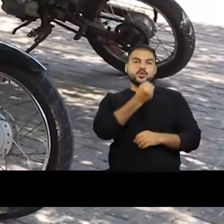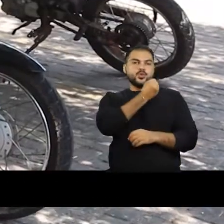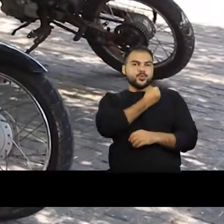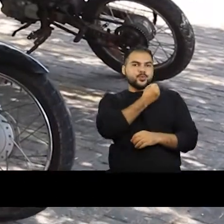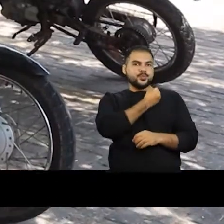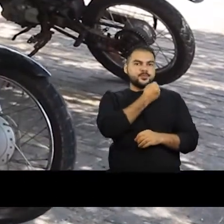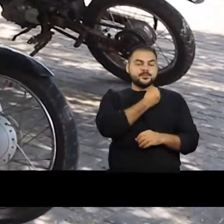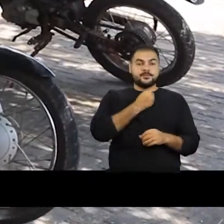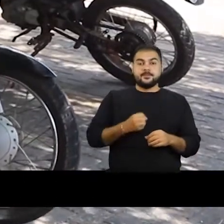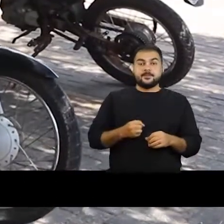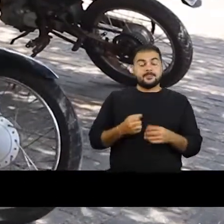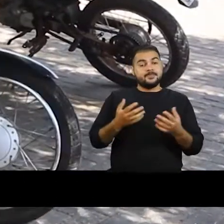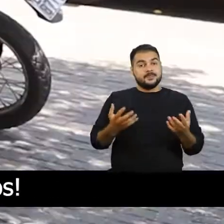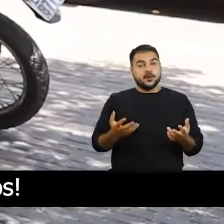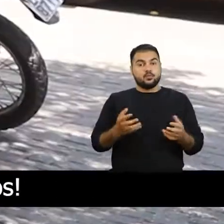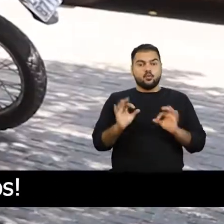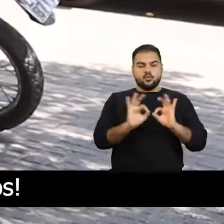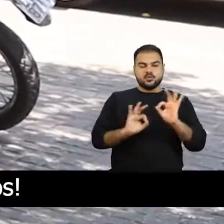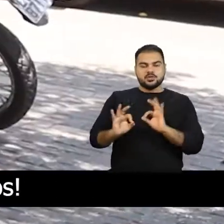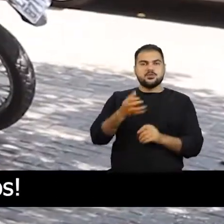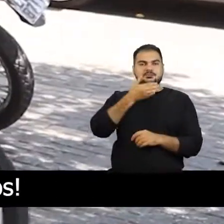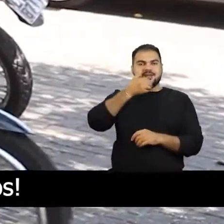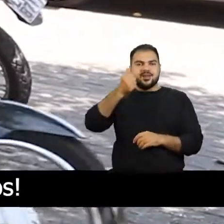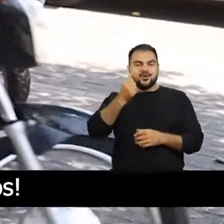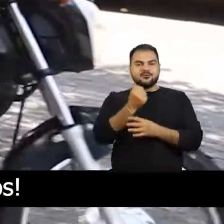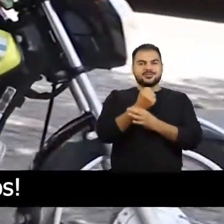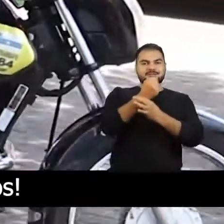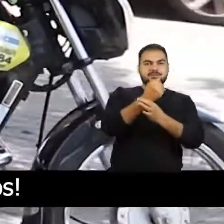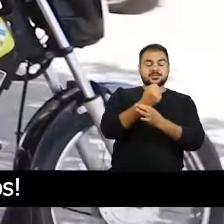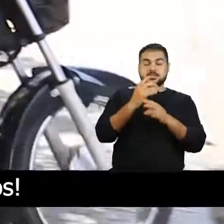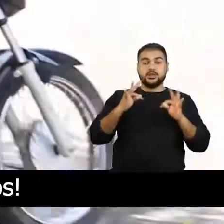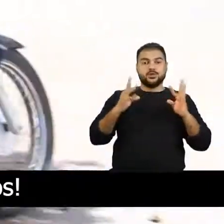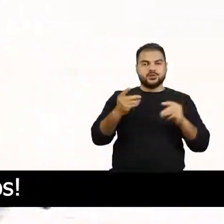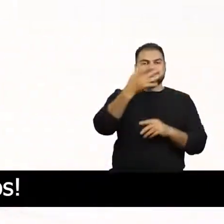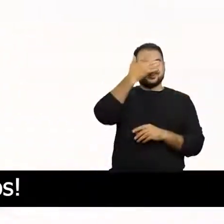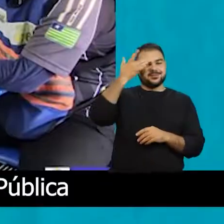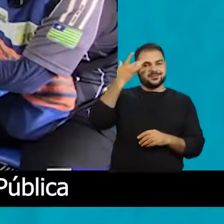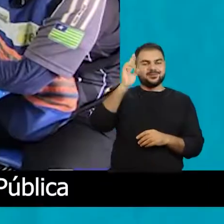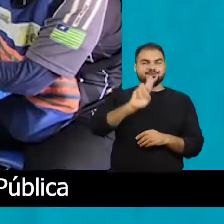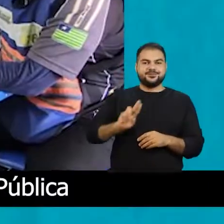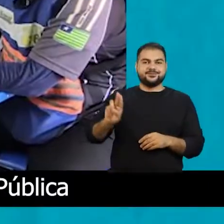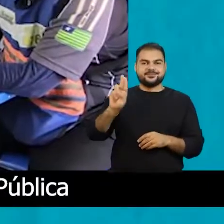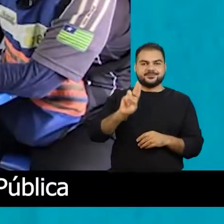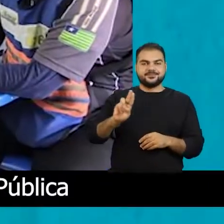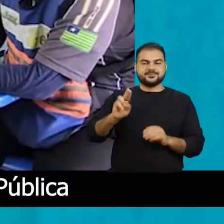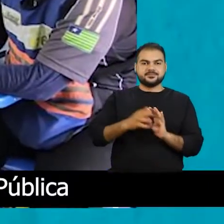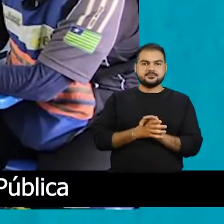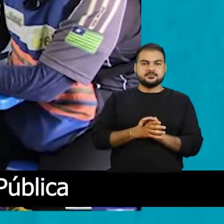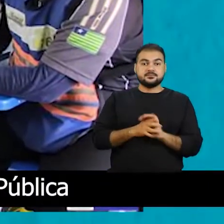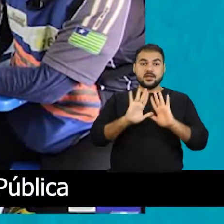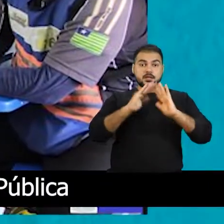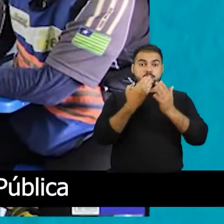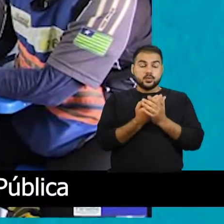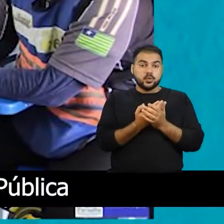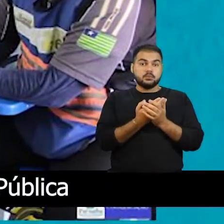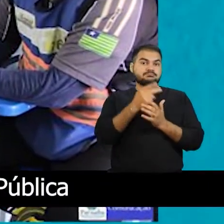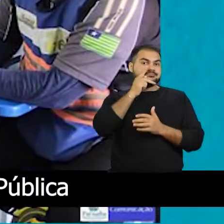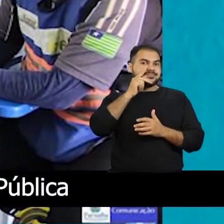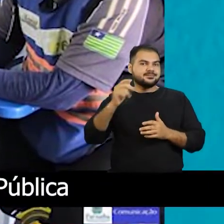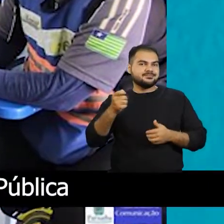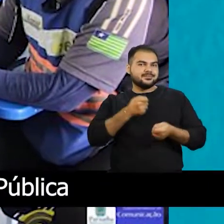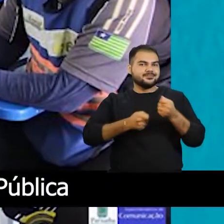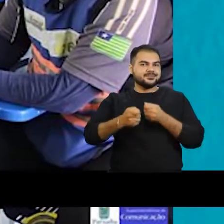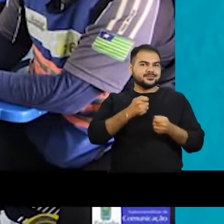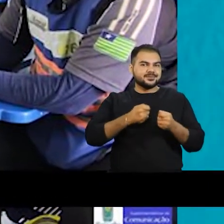Tudo isso gerou mais organização e segurança para profissionais e passageiros. Através da Escola Parnaibana de